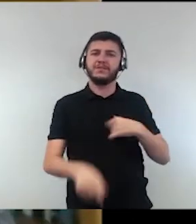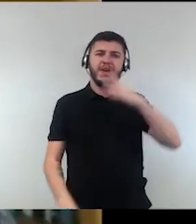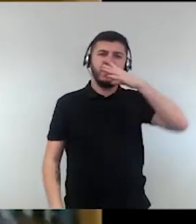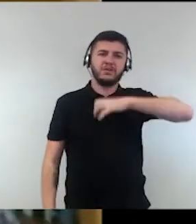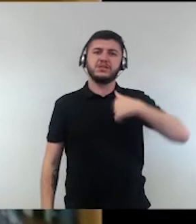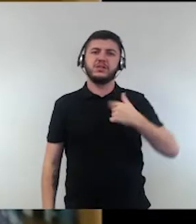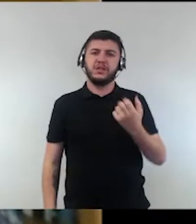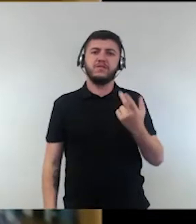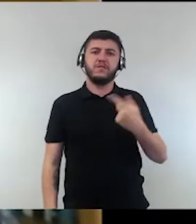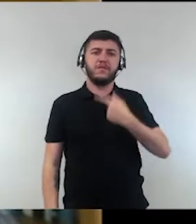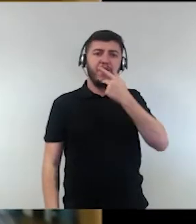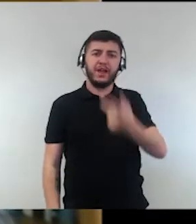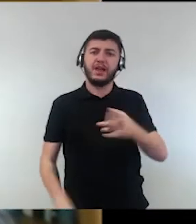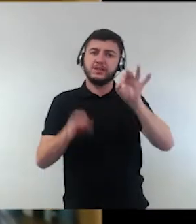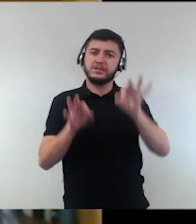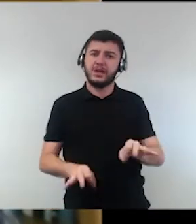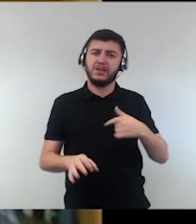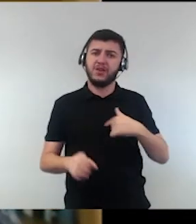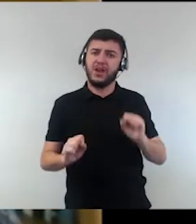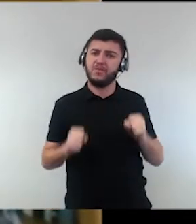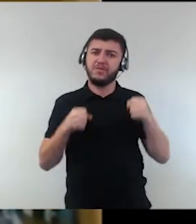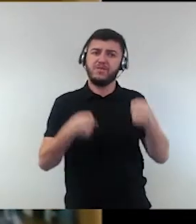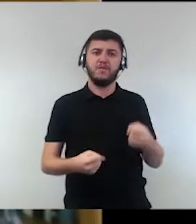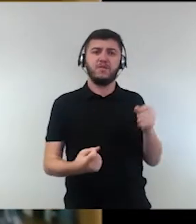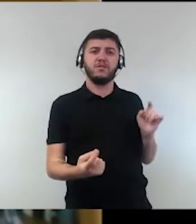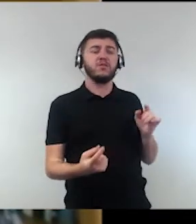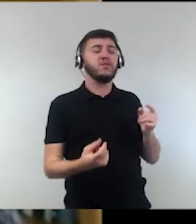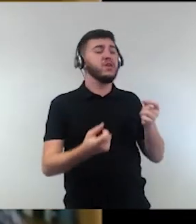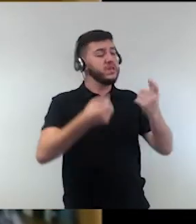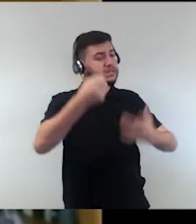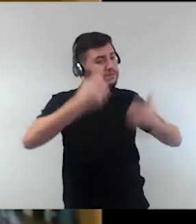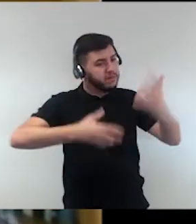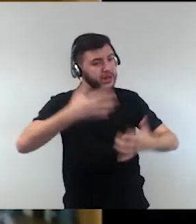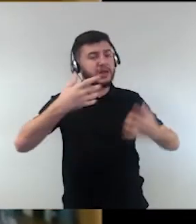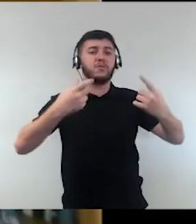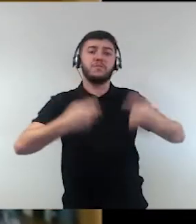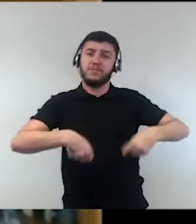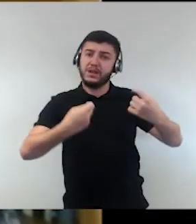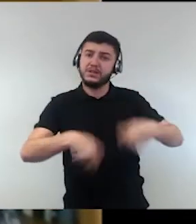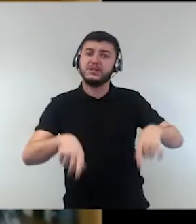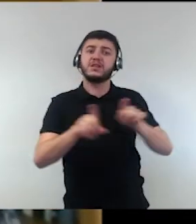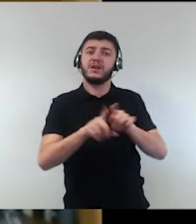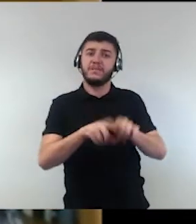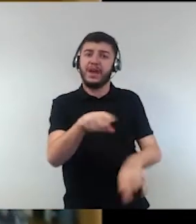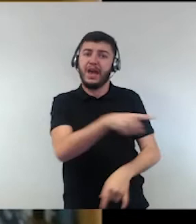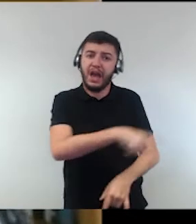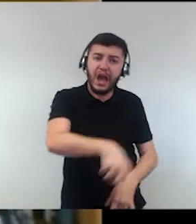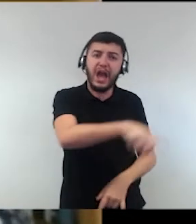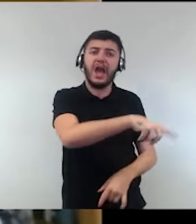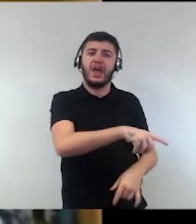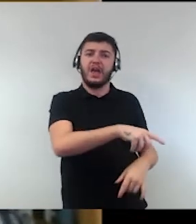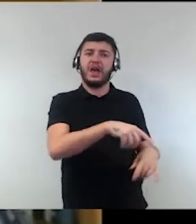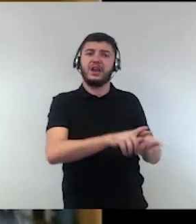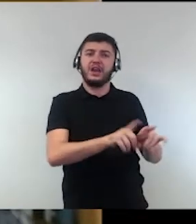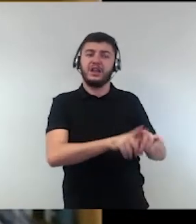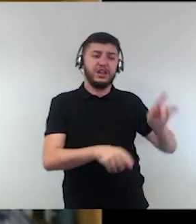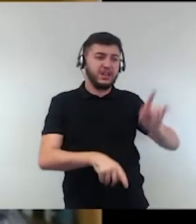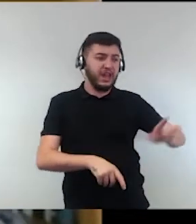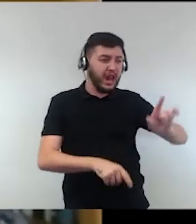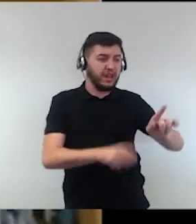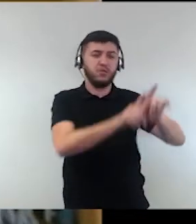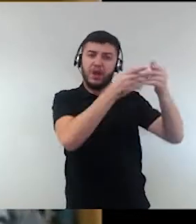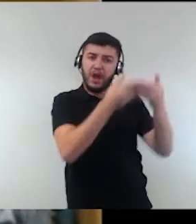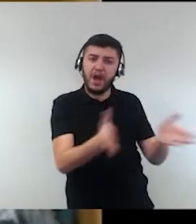muito enfática sobre a necessidade dessa janela ser aberta. É possível